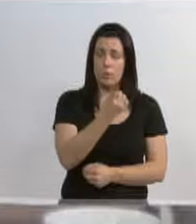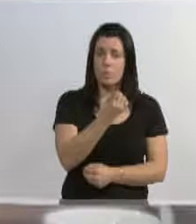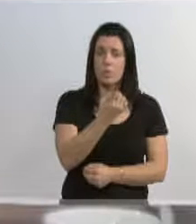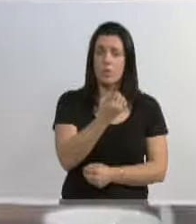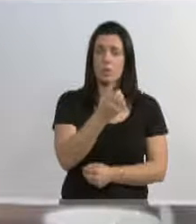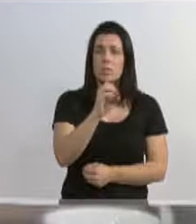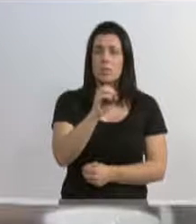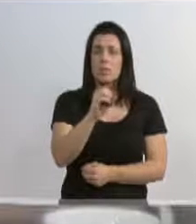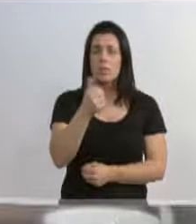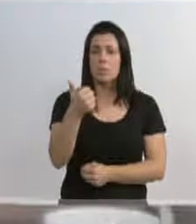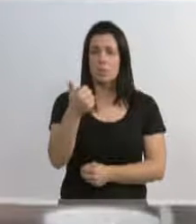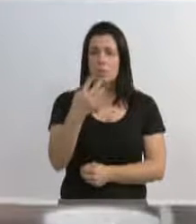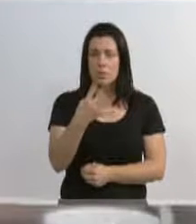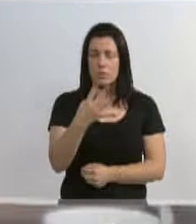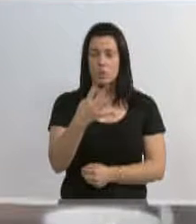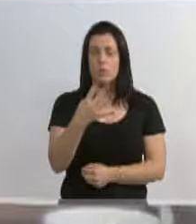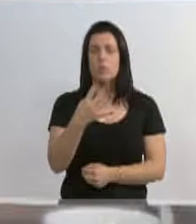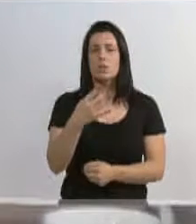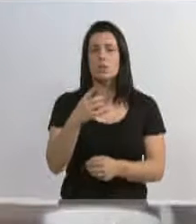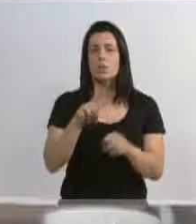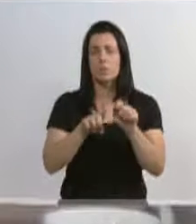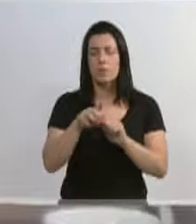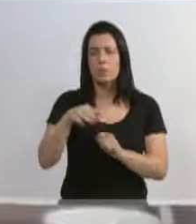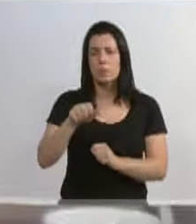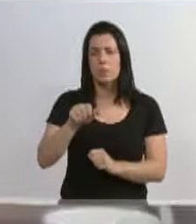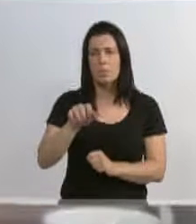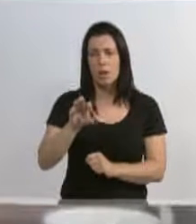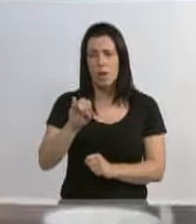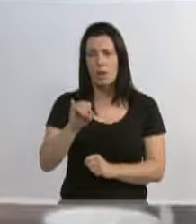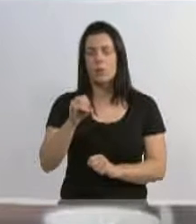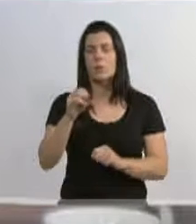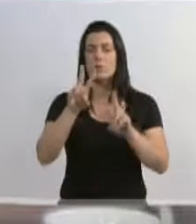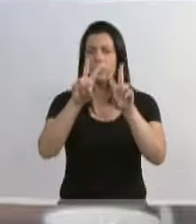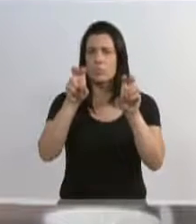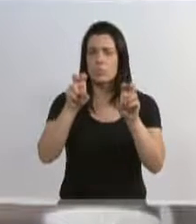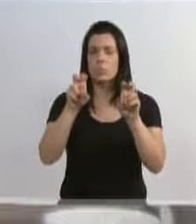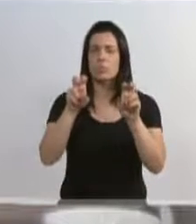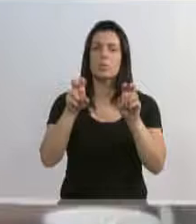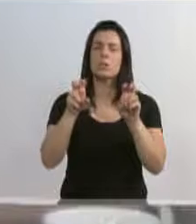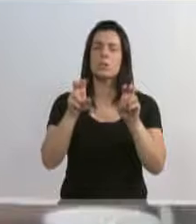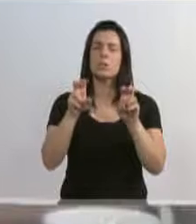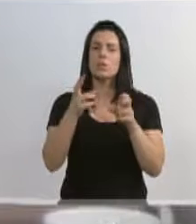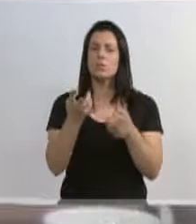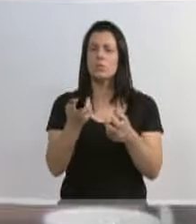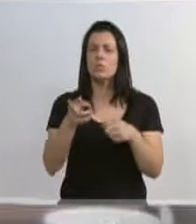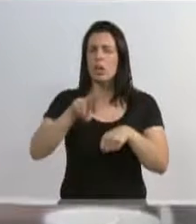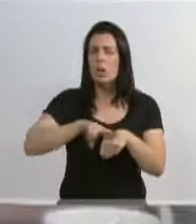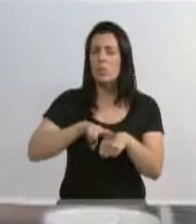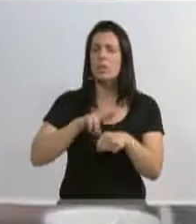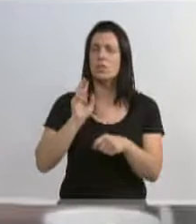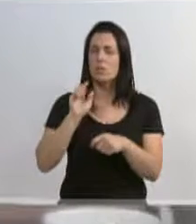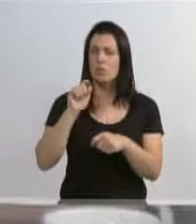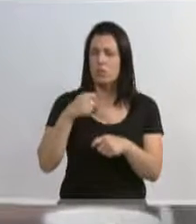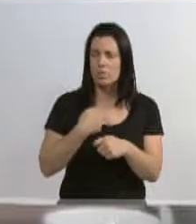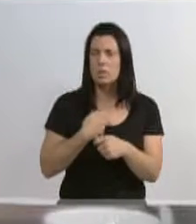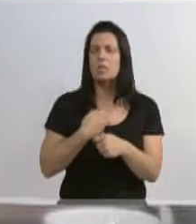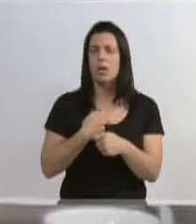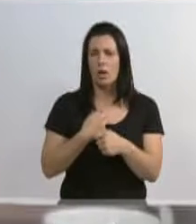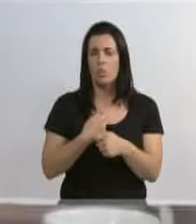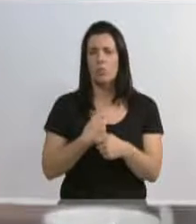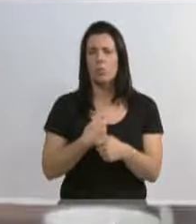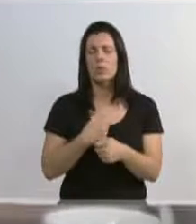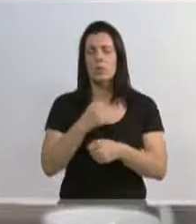1114, de 19 de maio de 2017, que institui o programa de recuperação fiscal Renovar Blumenau